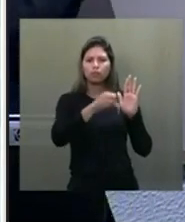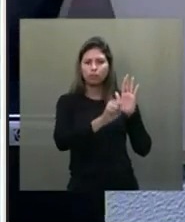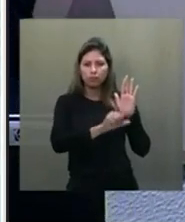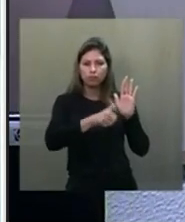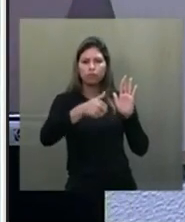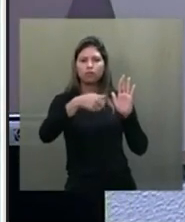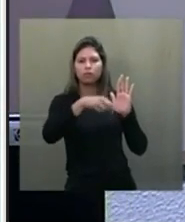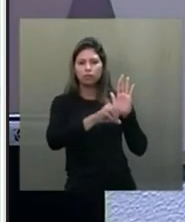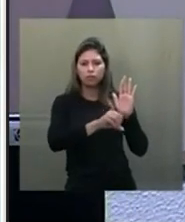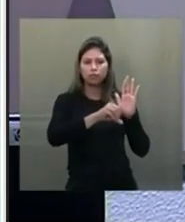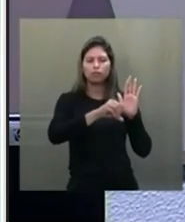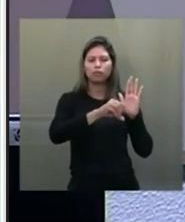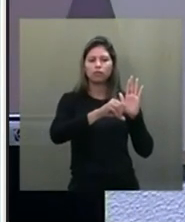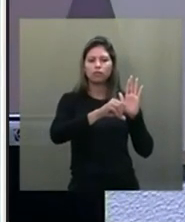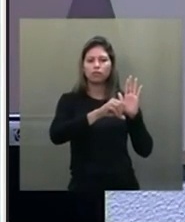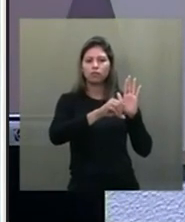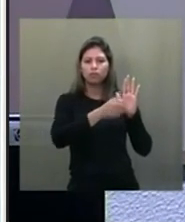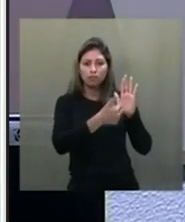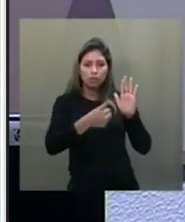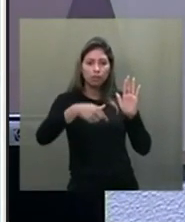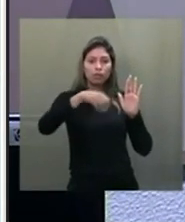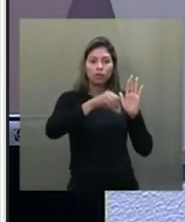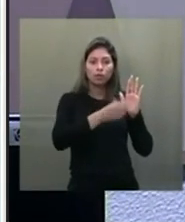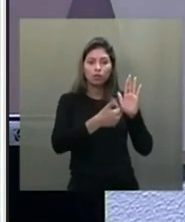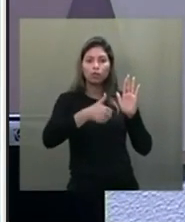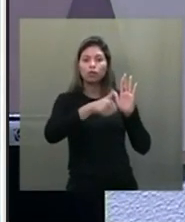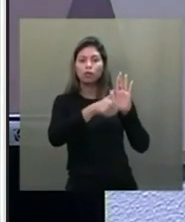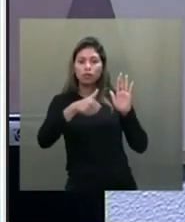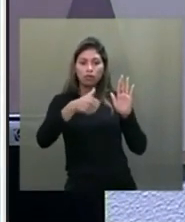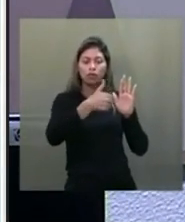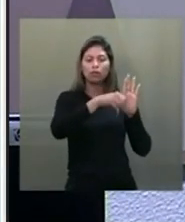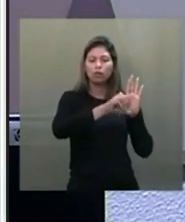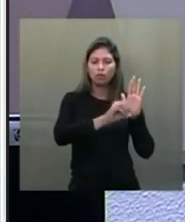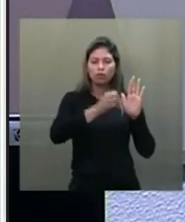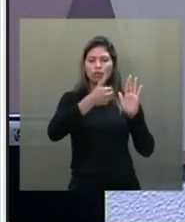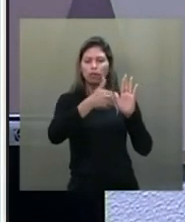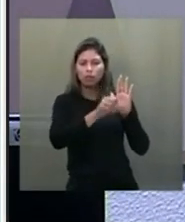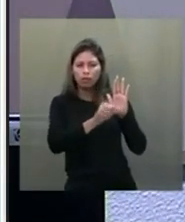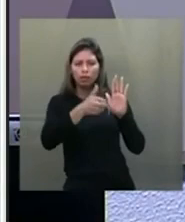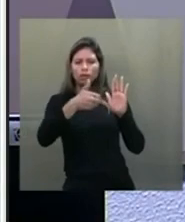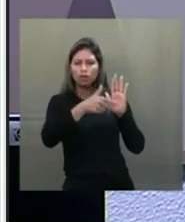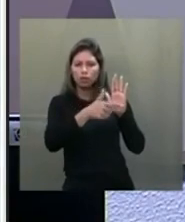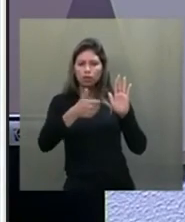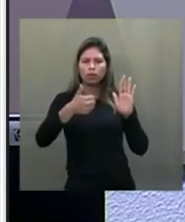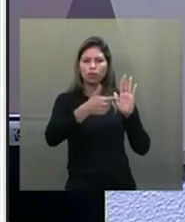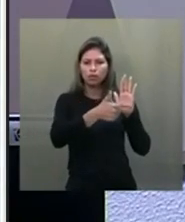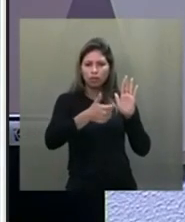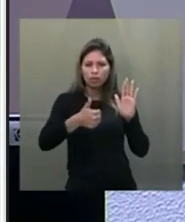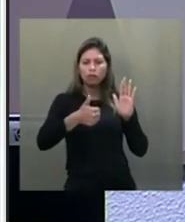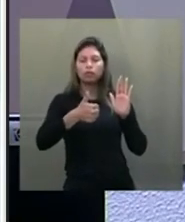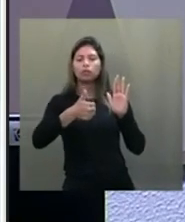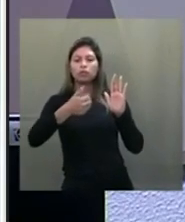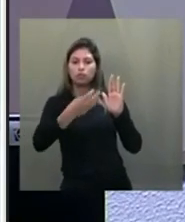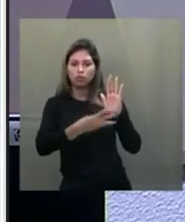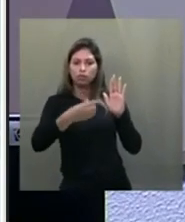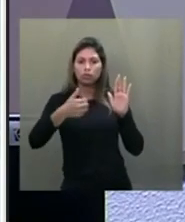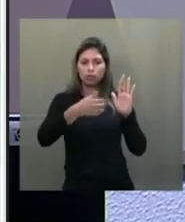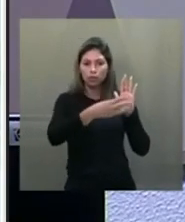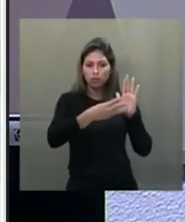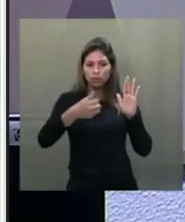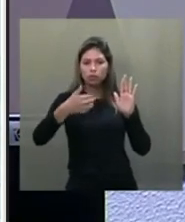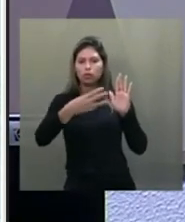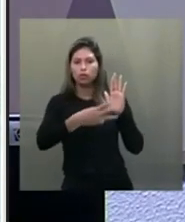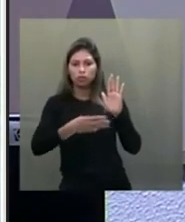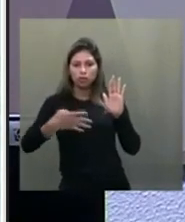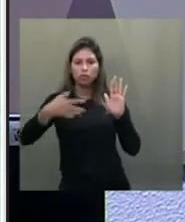respeita, é uma sociedade organizada que sabe se manifestar de